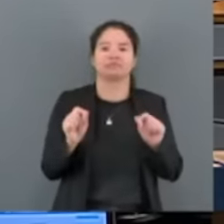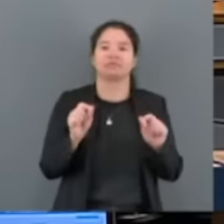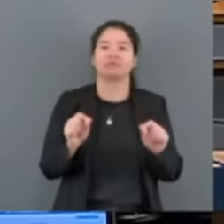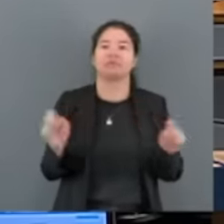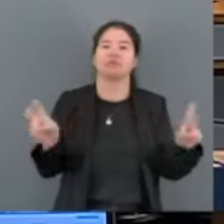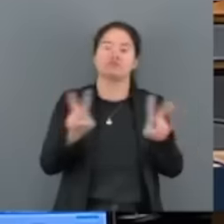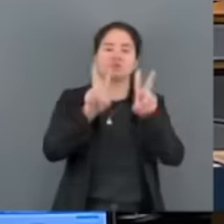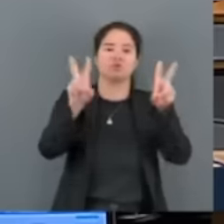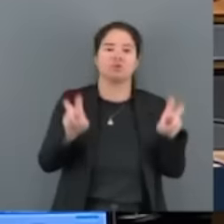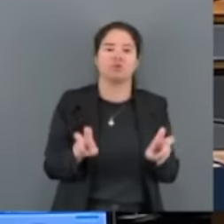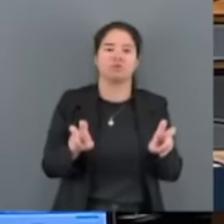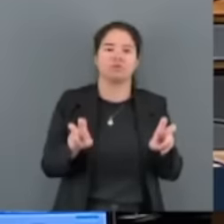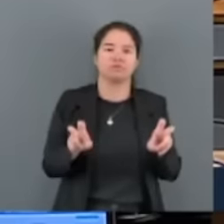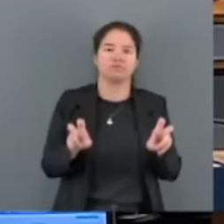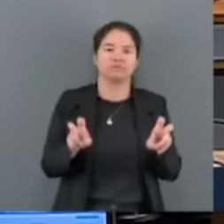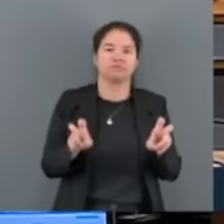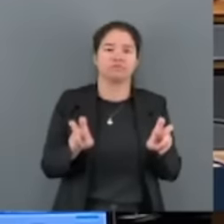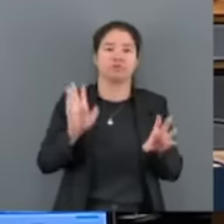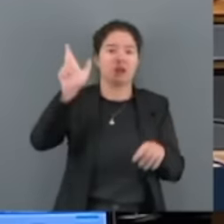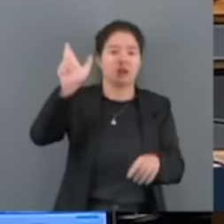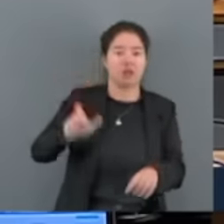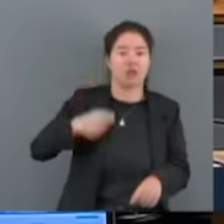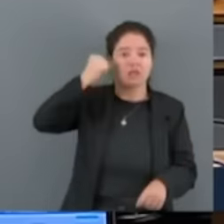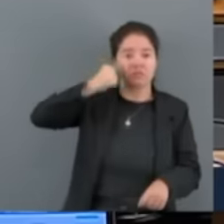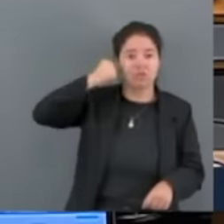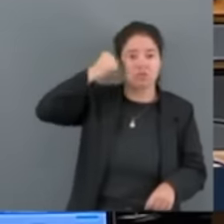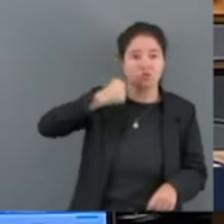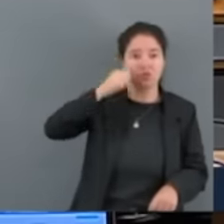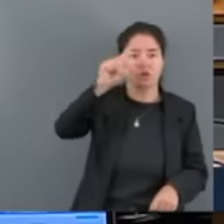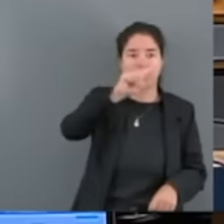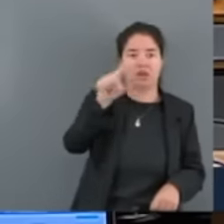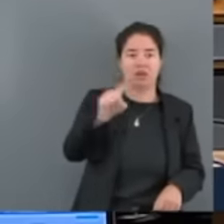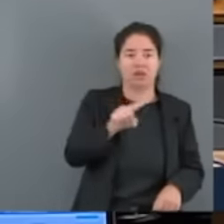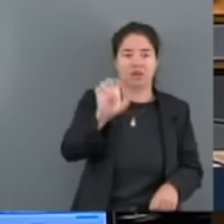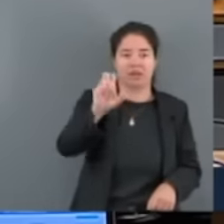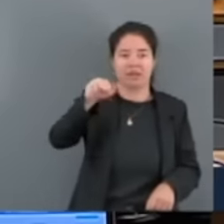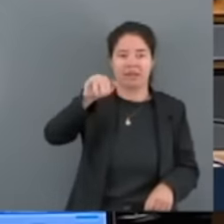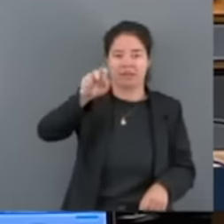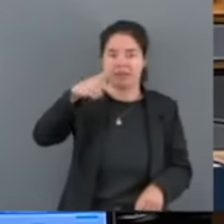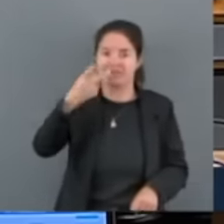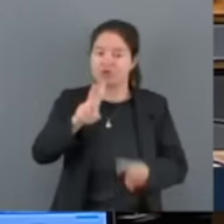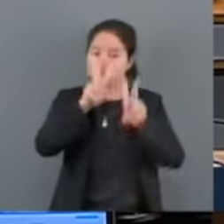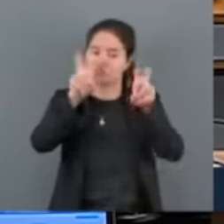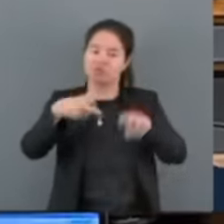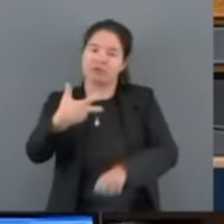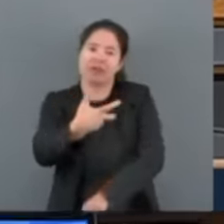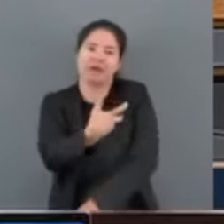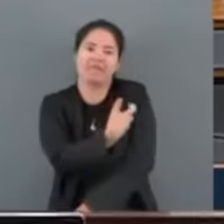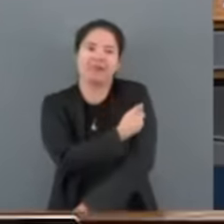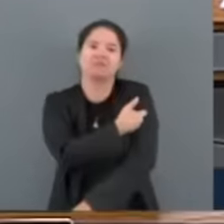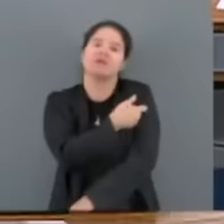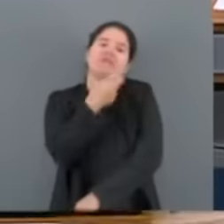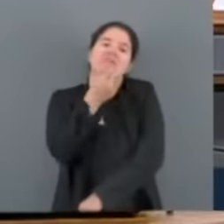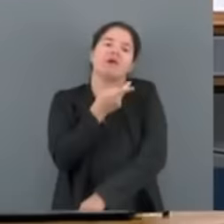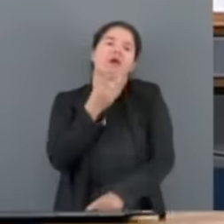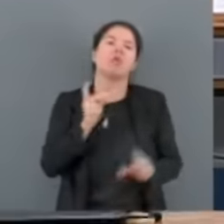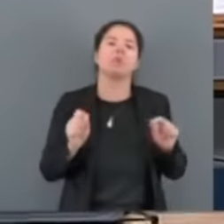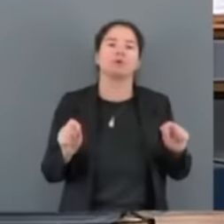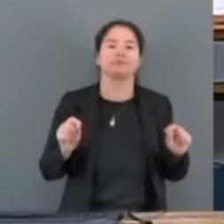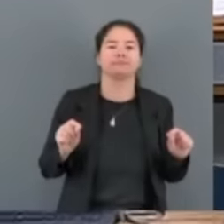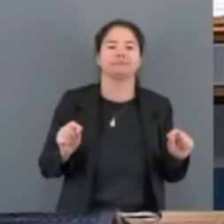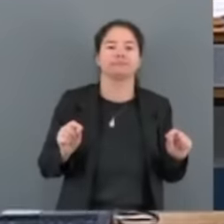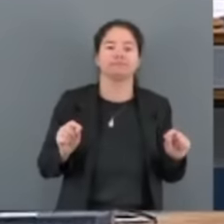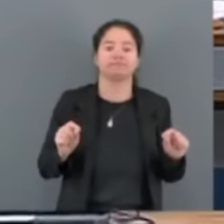relação ao que a senadora Zenaide colocou, né, das vacinas, dizer que está